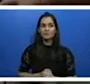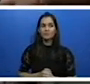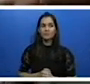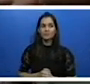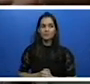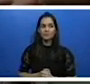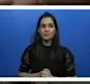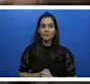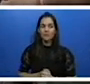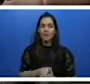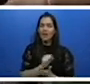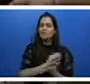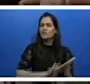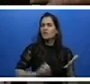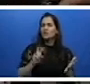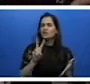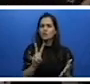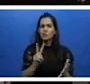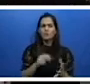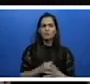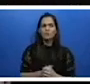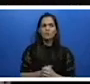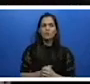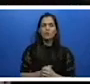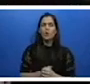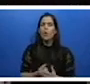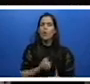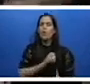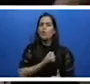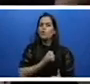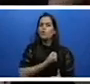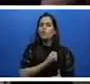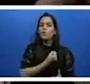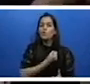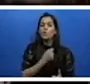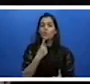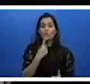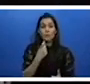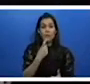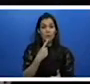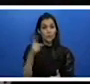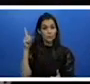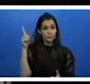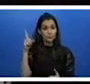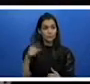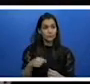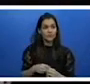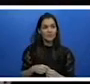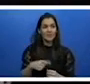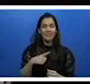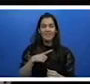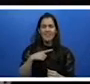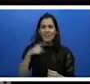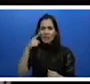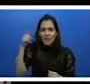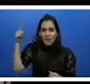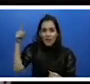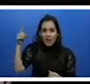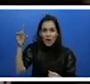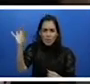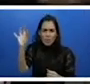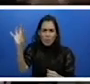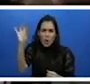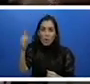Na atividade 2, sobre o número que ocupa a posição marcada em vermelho. Eu tenho uma bolinha vermelha aqui. E